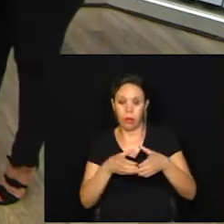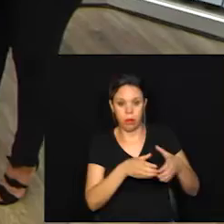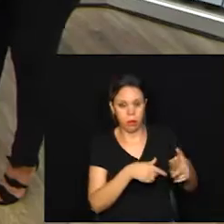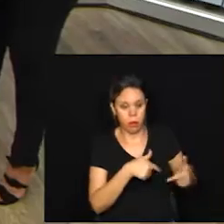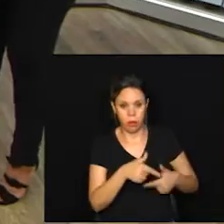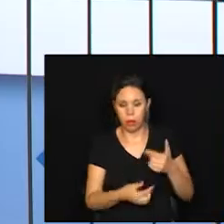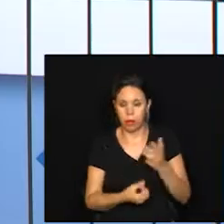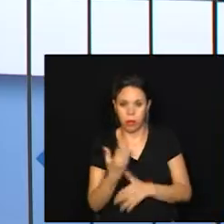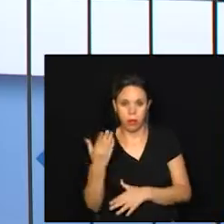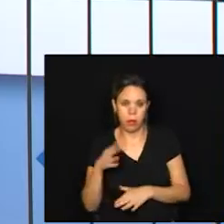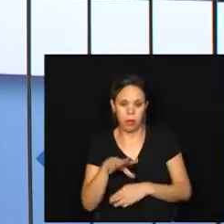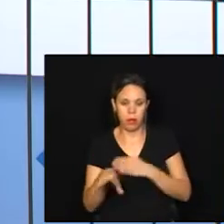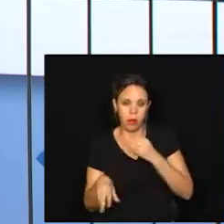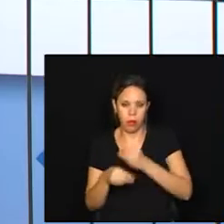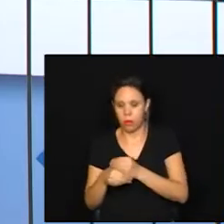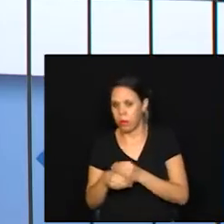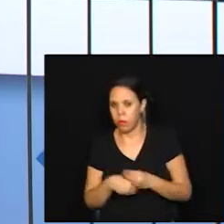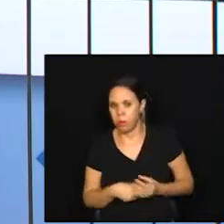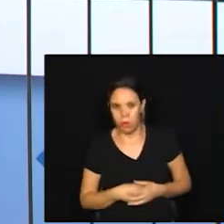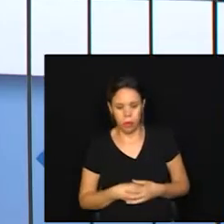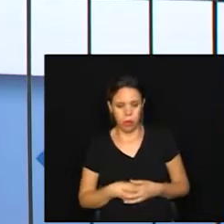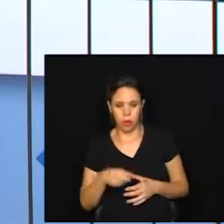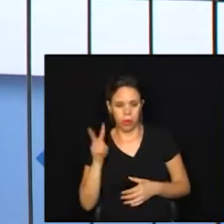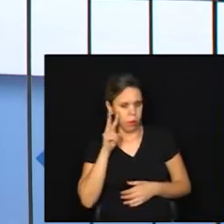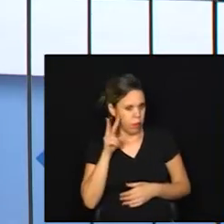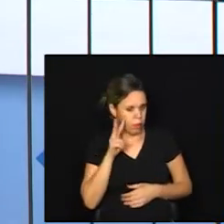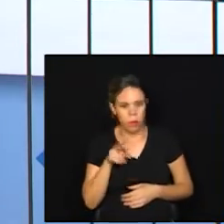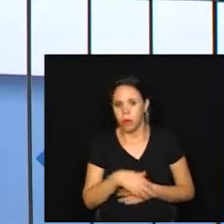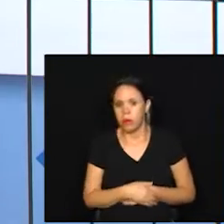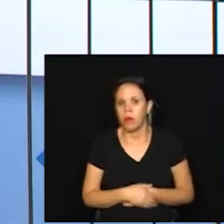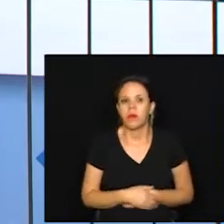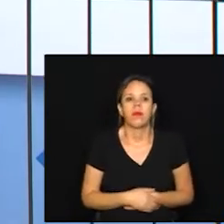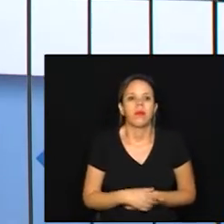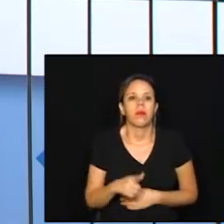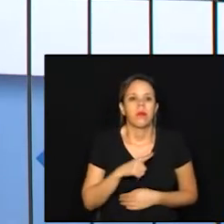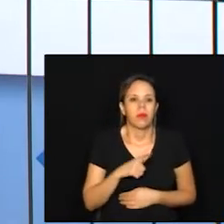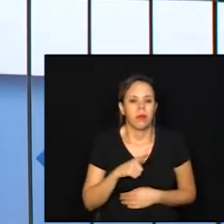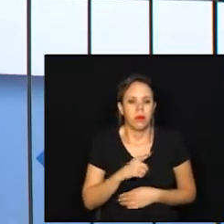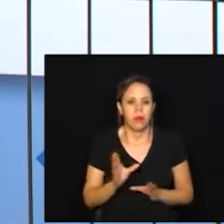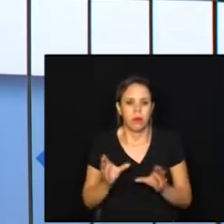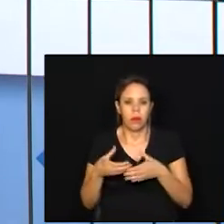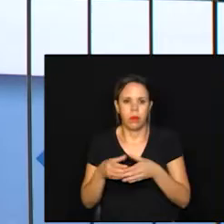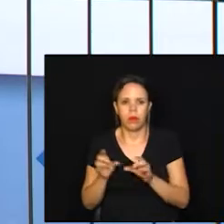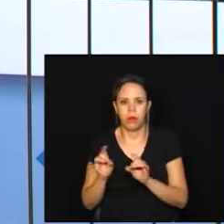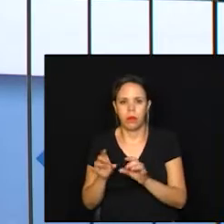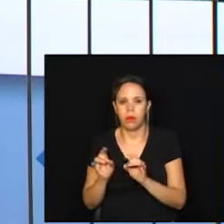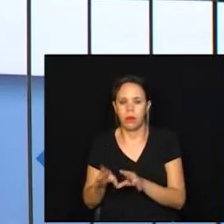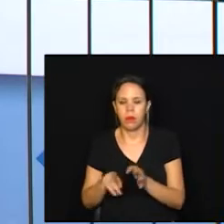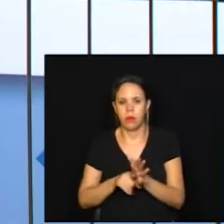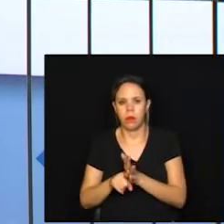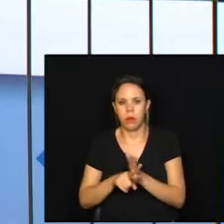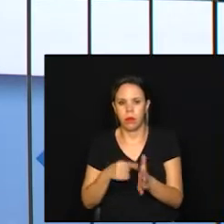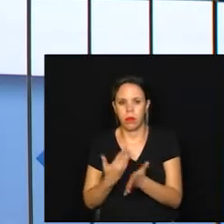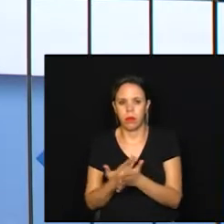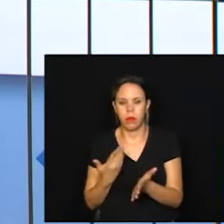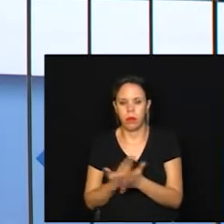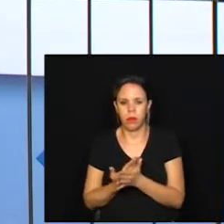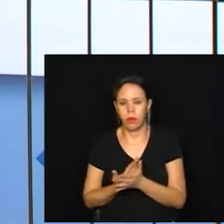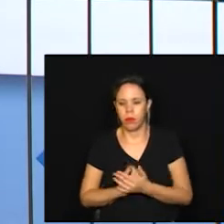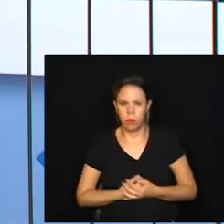foram aí instaladas nesta segunda-feira. Nós tivemos uma comissão especial de estudos